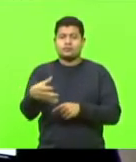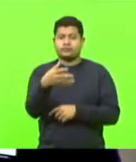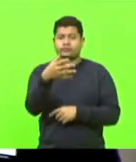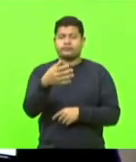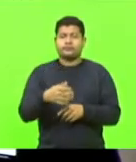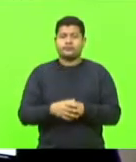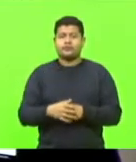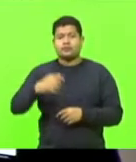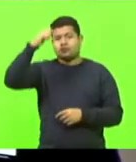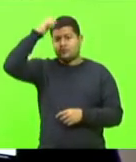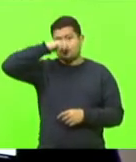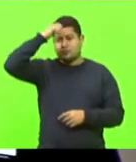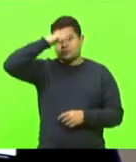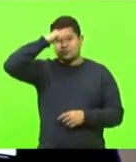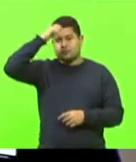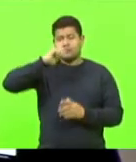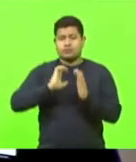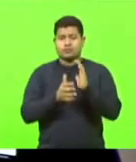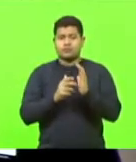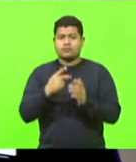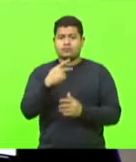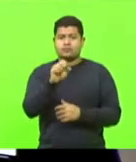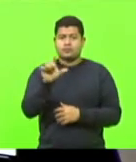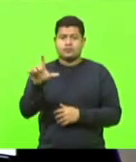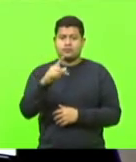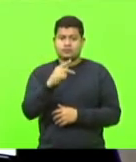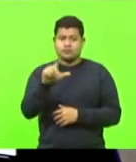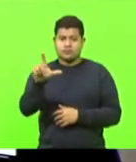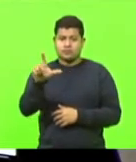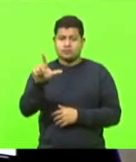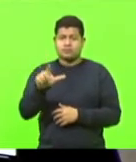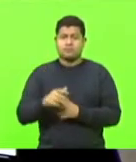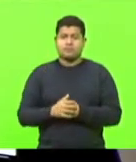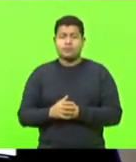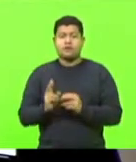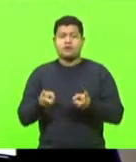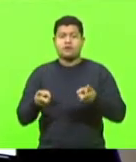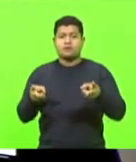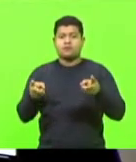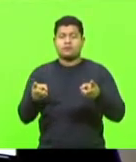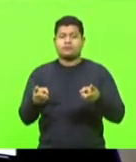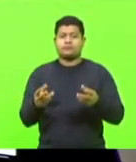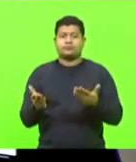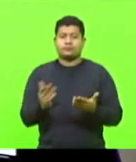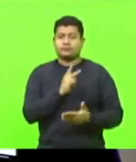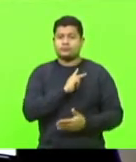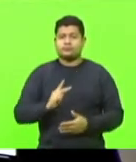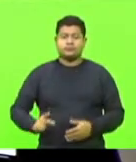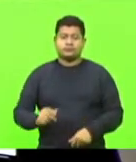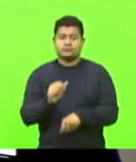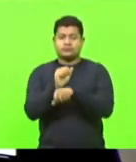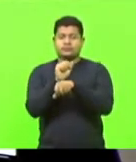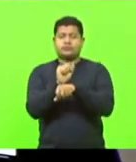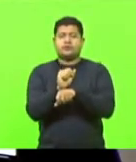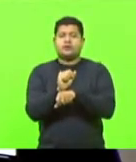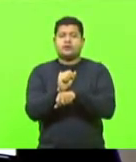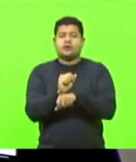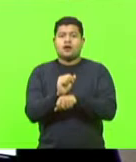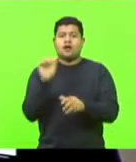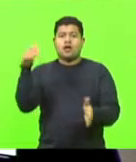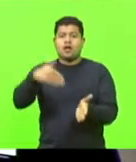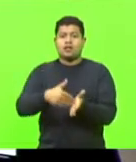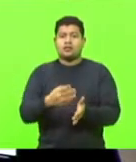Scudillac, Bloco PSL e PL. Ato contínuo, o senhor presidente suspendeu a sessão até